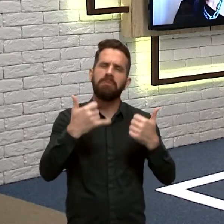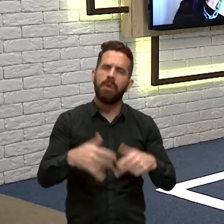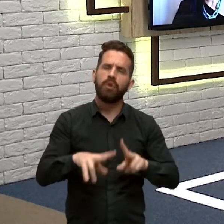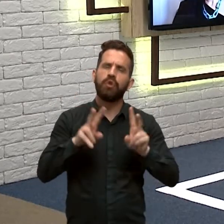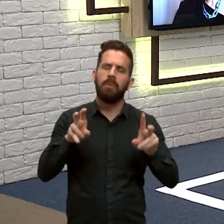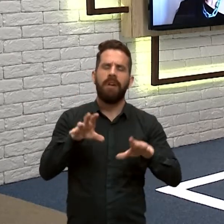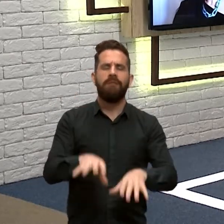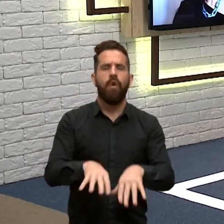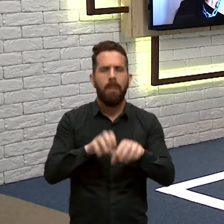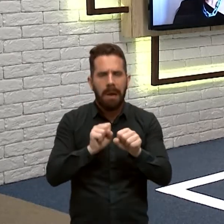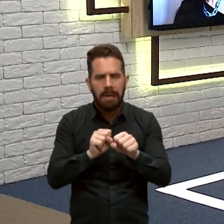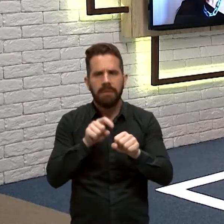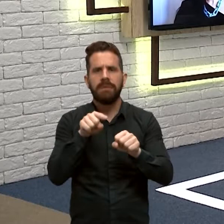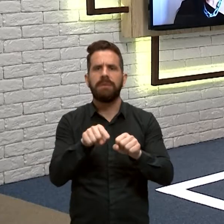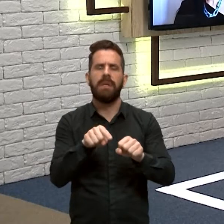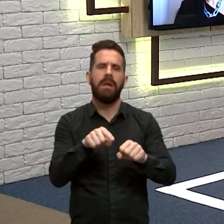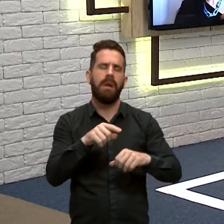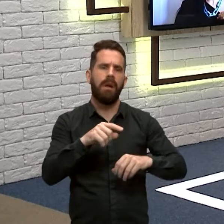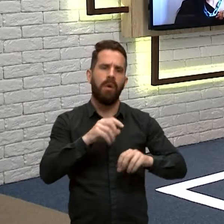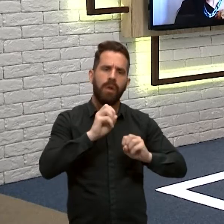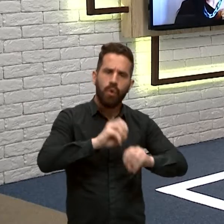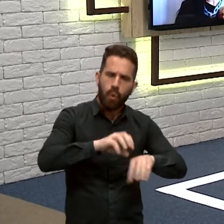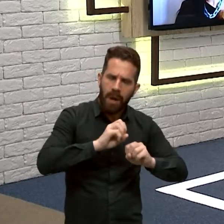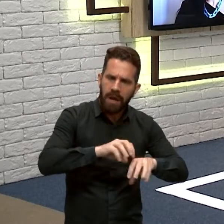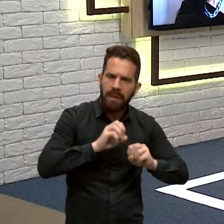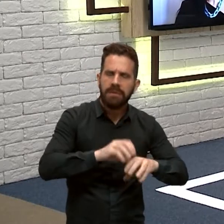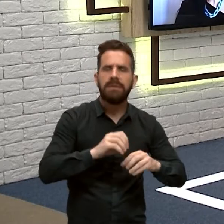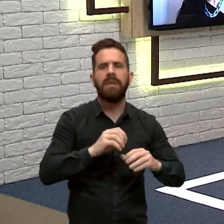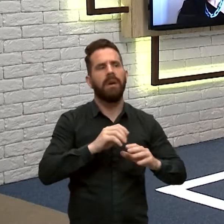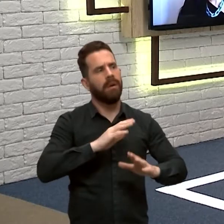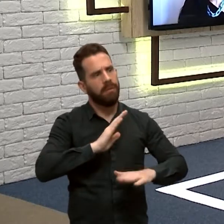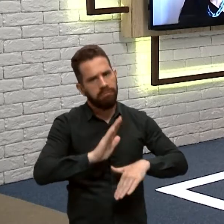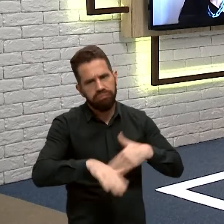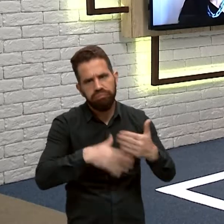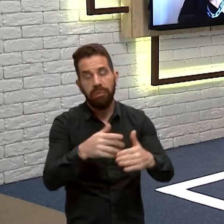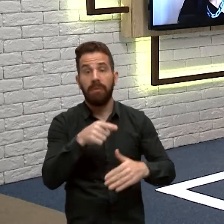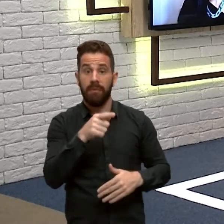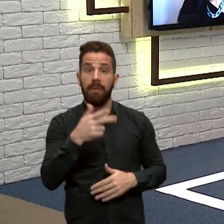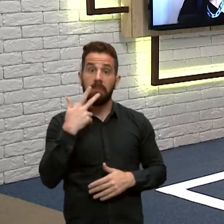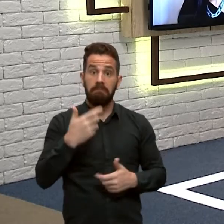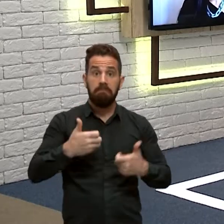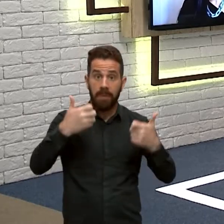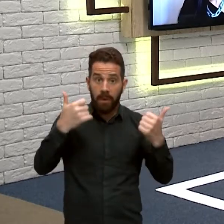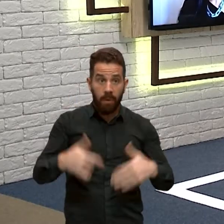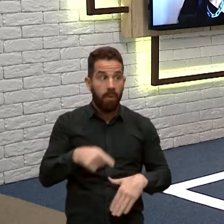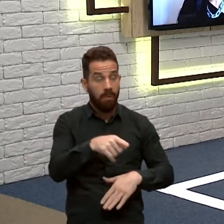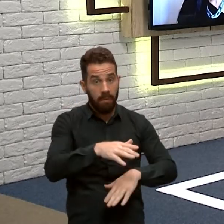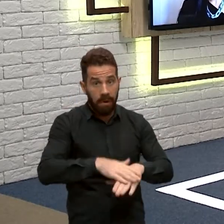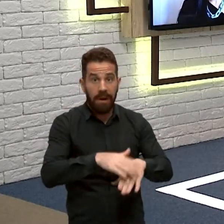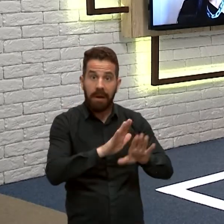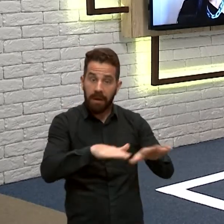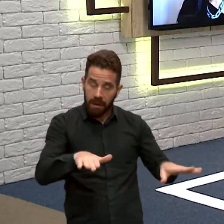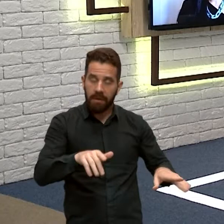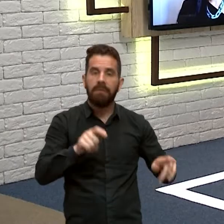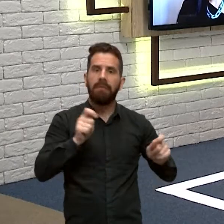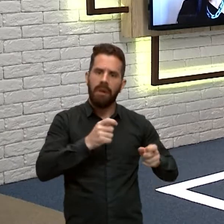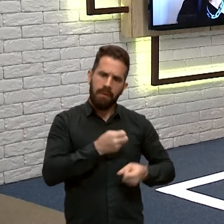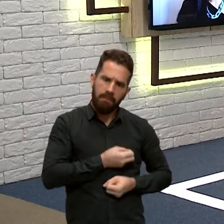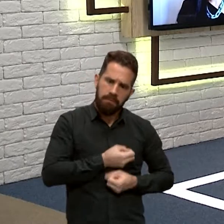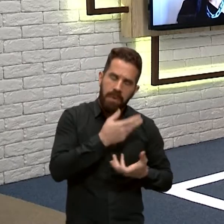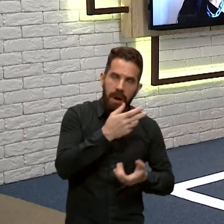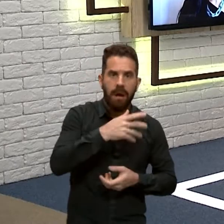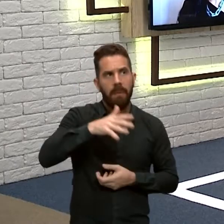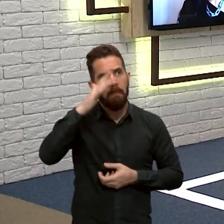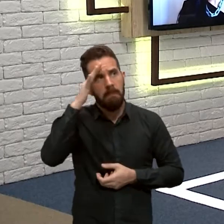da criança, né, da educação da criança, a Bárbara destacou que a criança é um ser produtivo, que pensa, que reflete, que deve ser